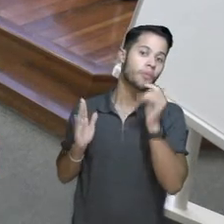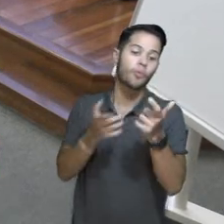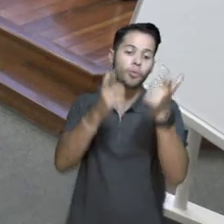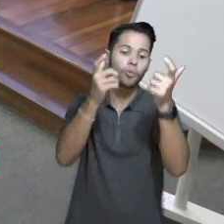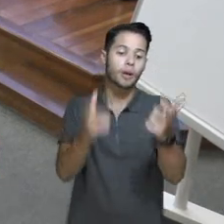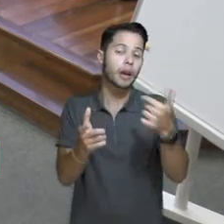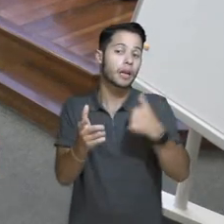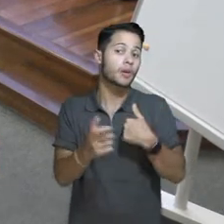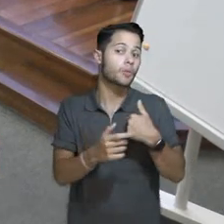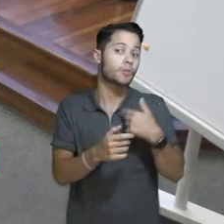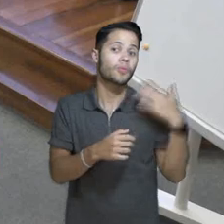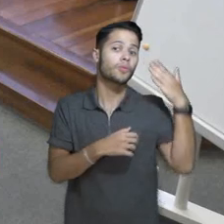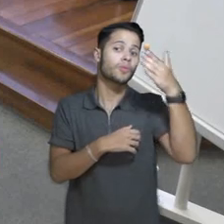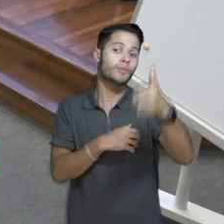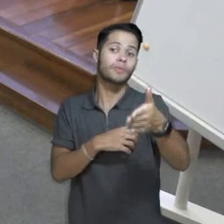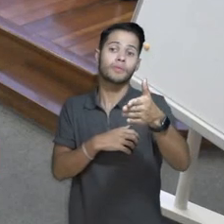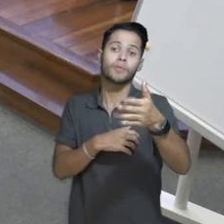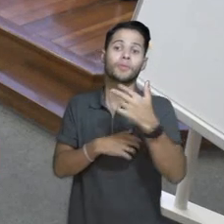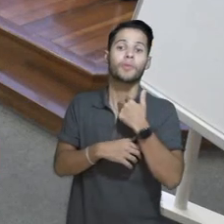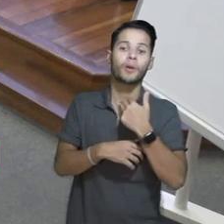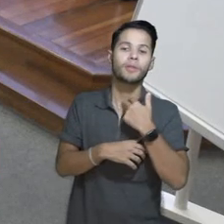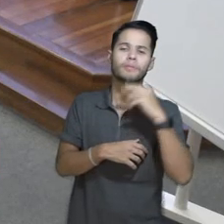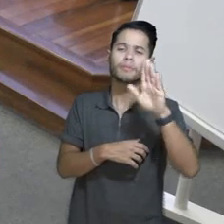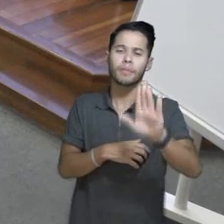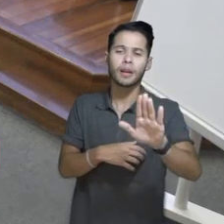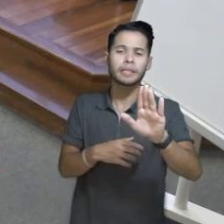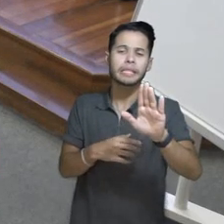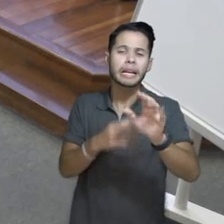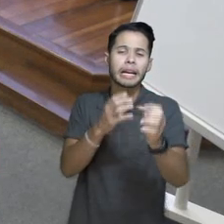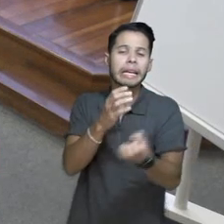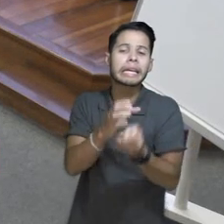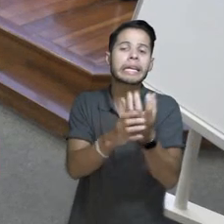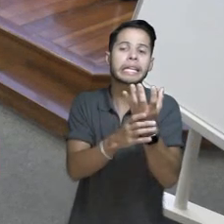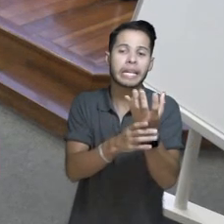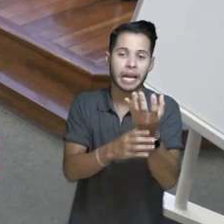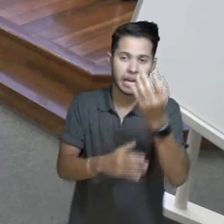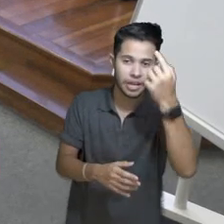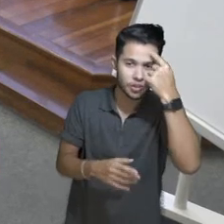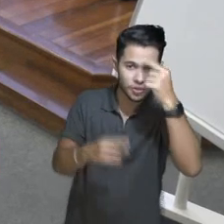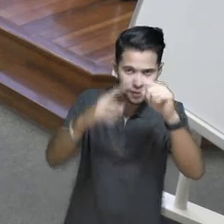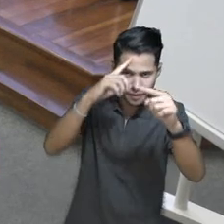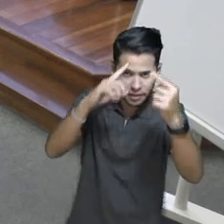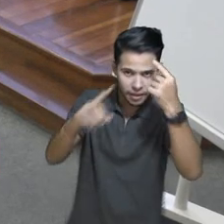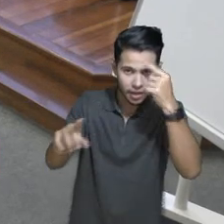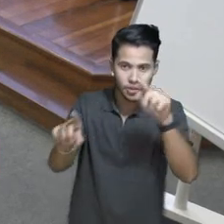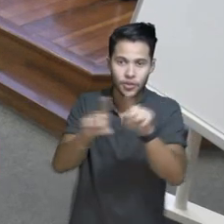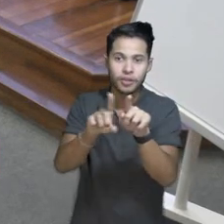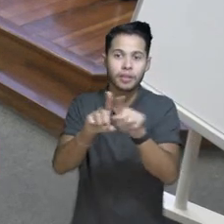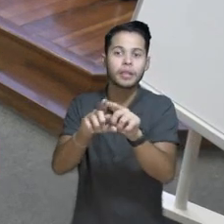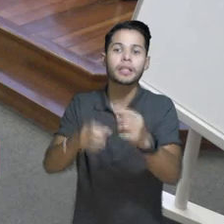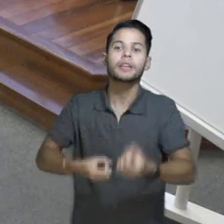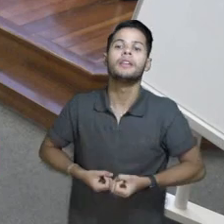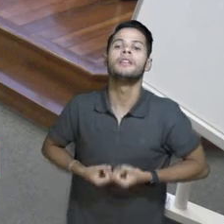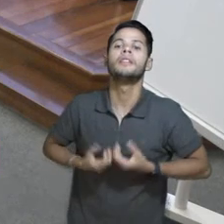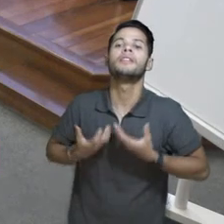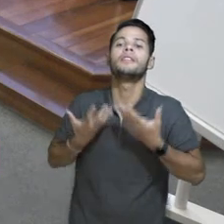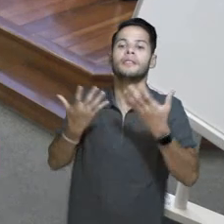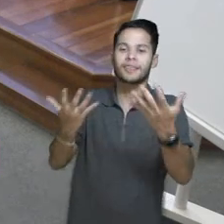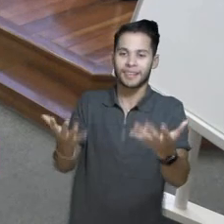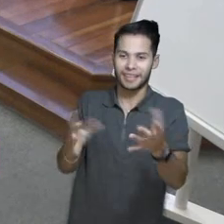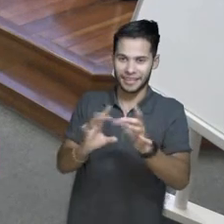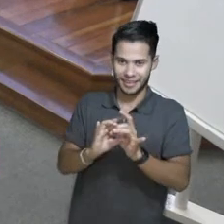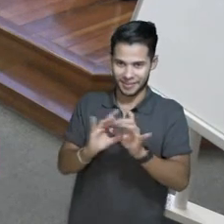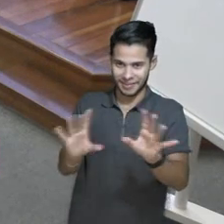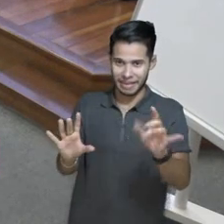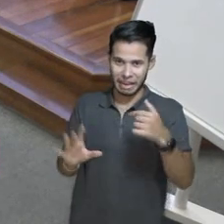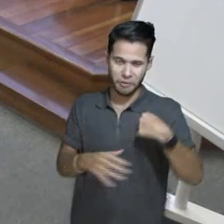a quem E aí como fica a criatividade como fica a questão da espontaneidade do Poder expressar o que tu